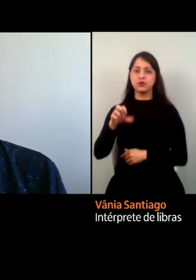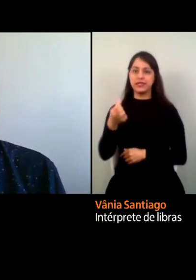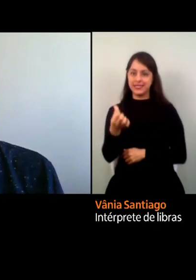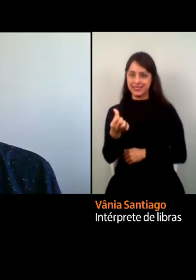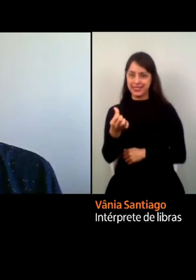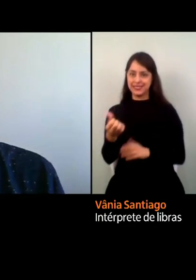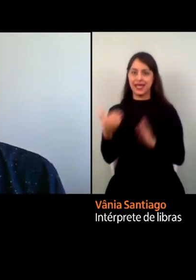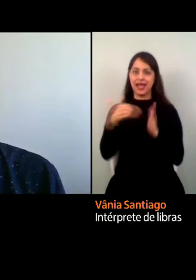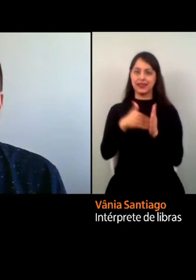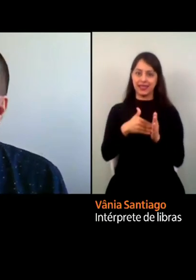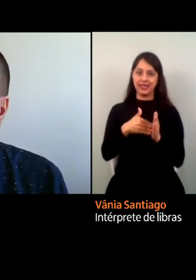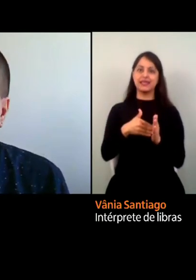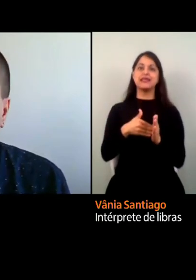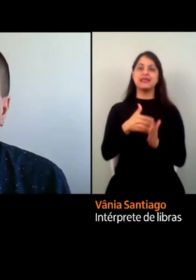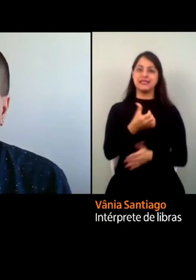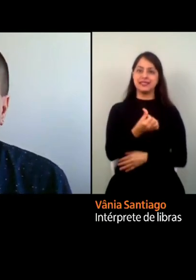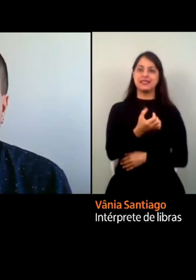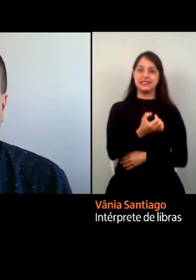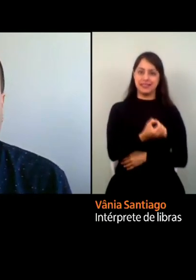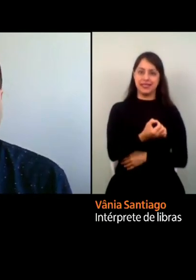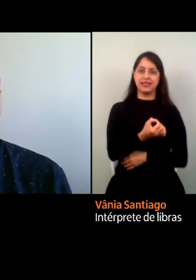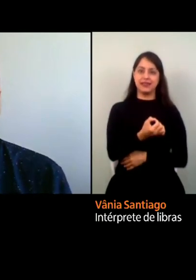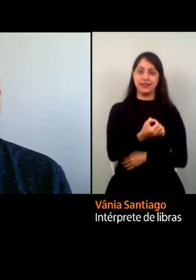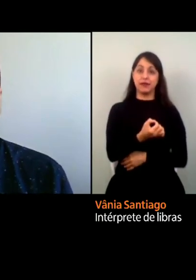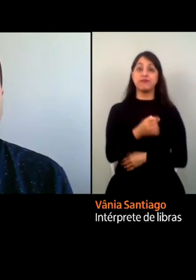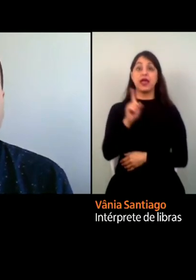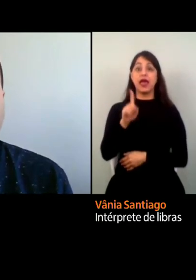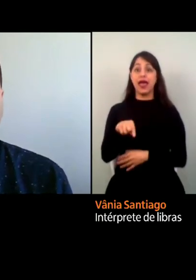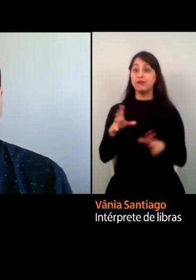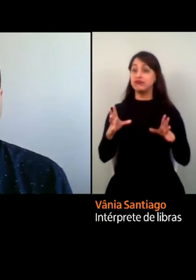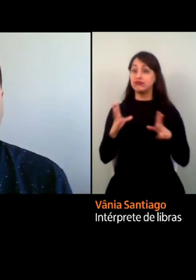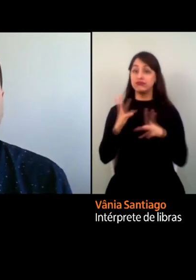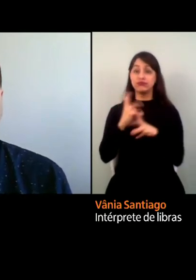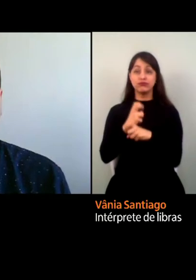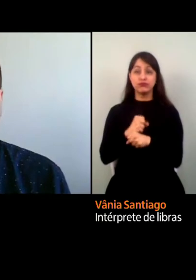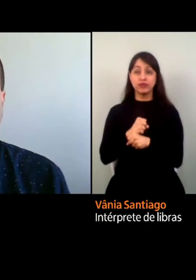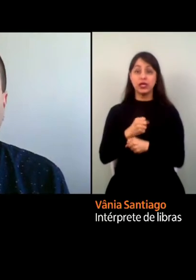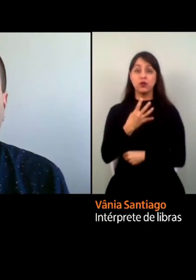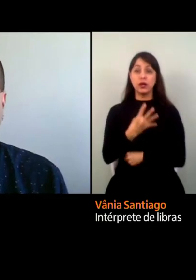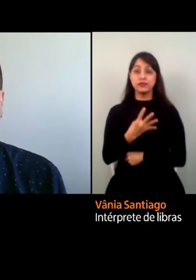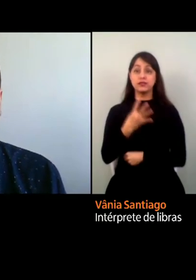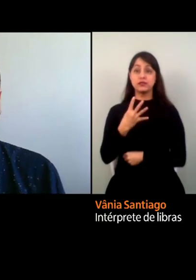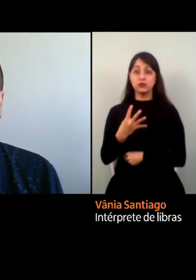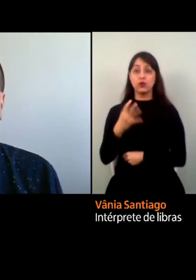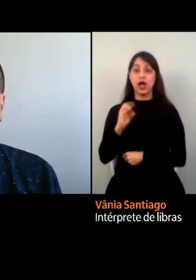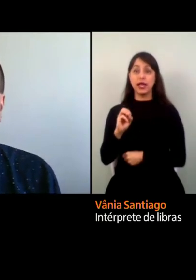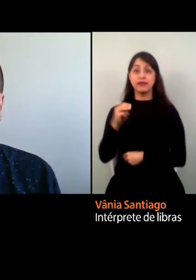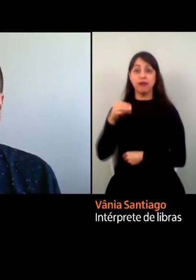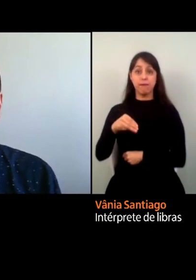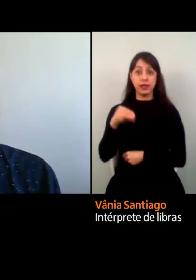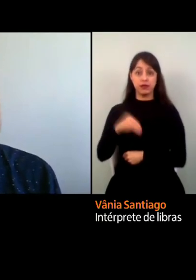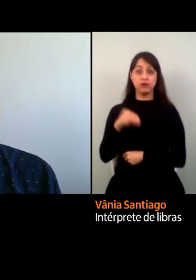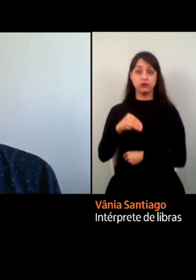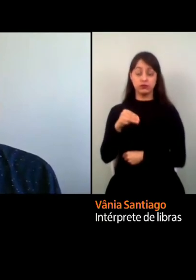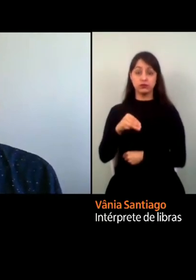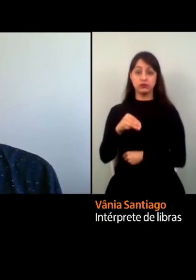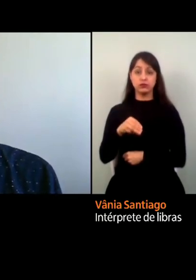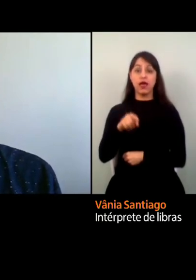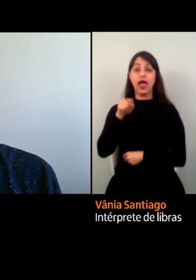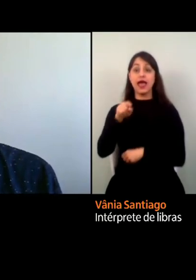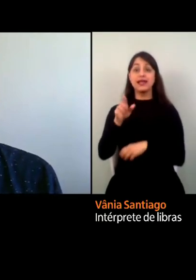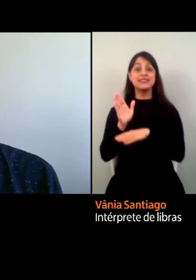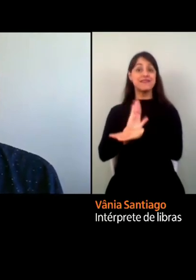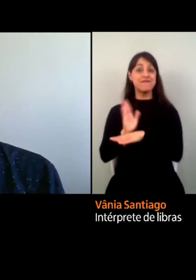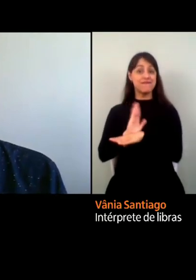2001-2004, com 440 minutos de duração, Star Spangled to Death é um filme